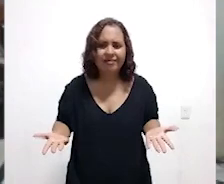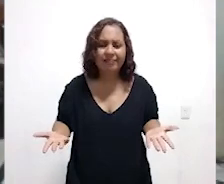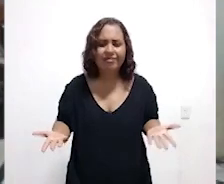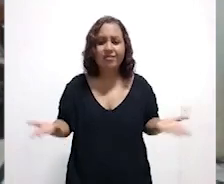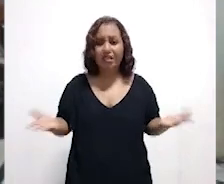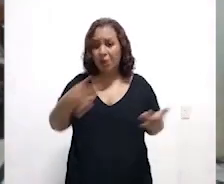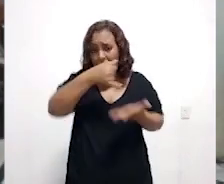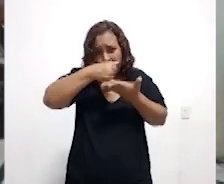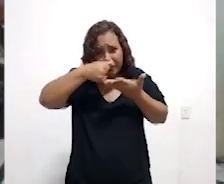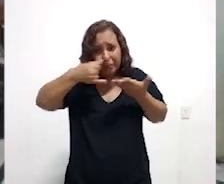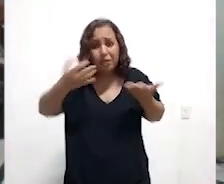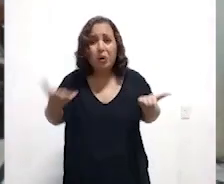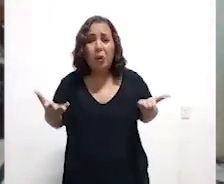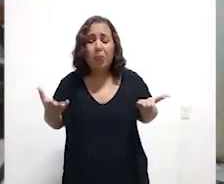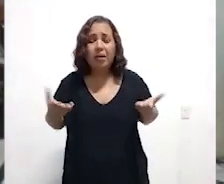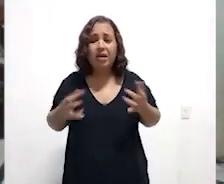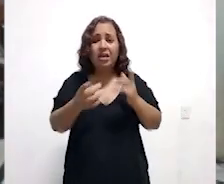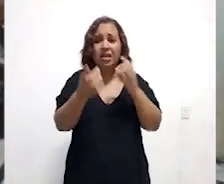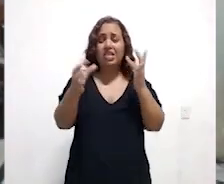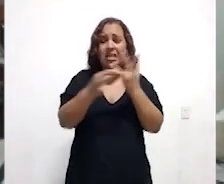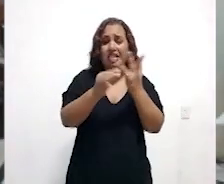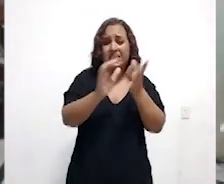Drogas, divórcio, rebeldia,